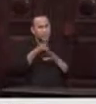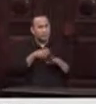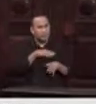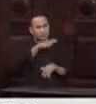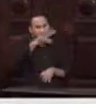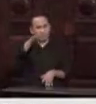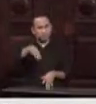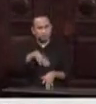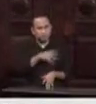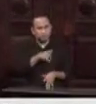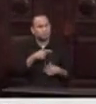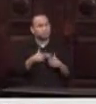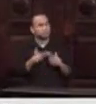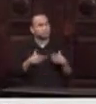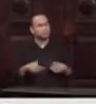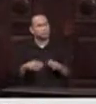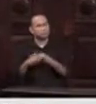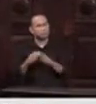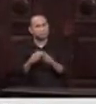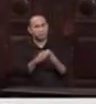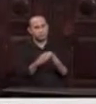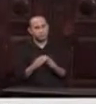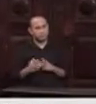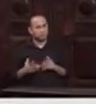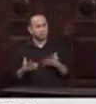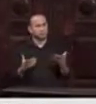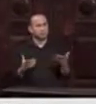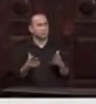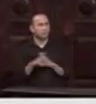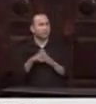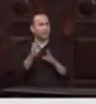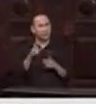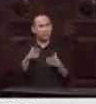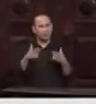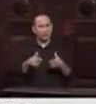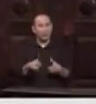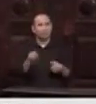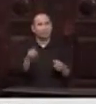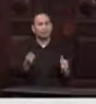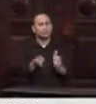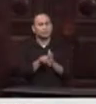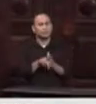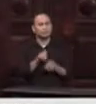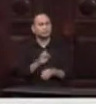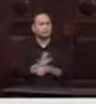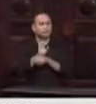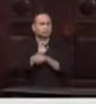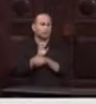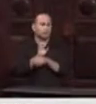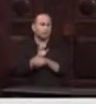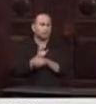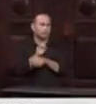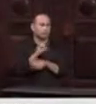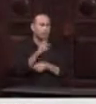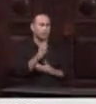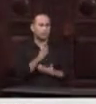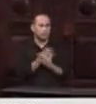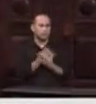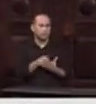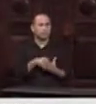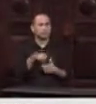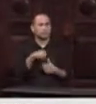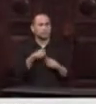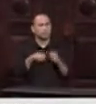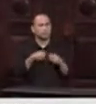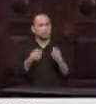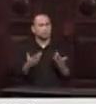a área onde estão situadas as casas, as moradias, as residências, é uma área que pertence ao Estado, né, que foi, segundo um processo administrativo que